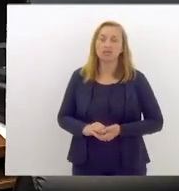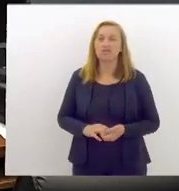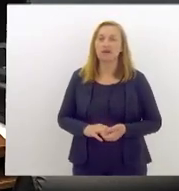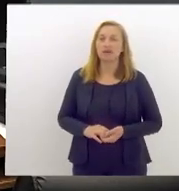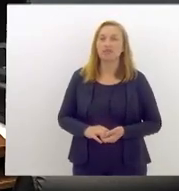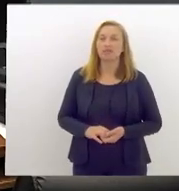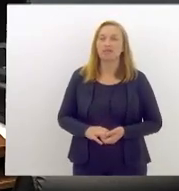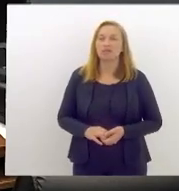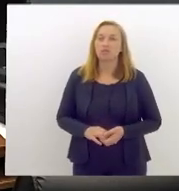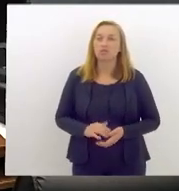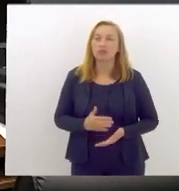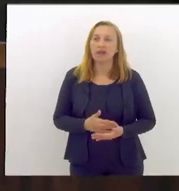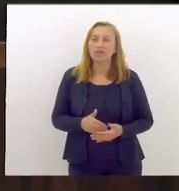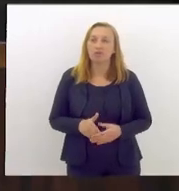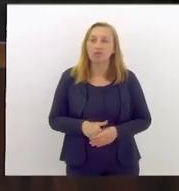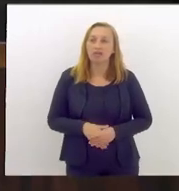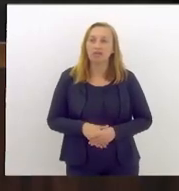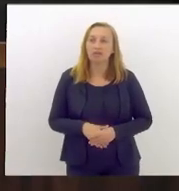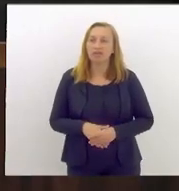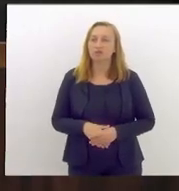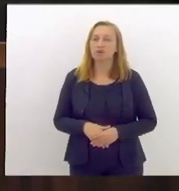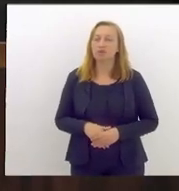Deputado Luiz seguida